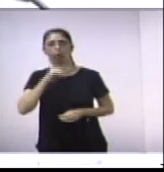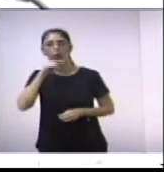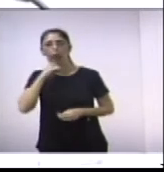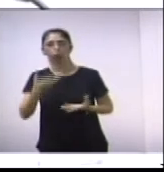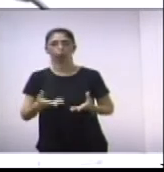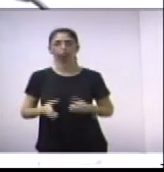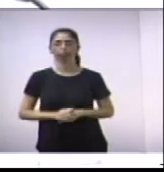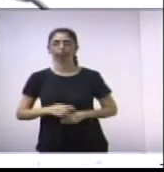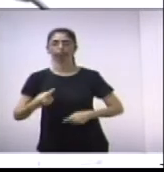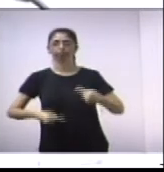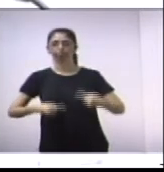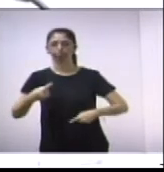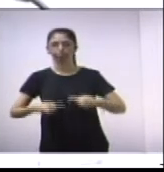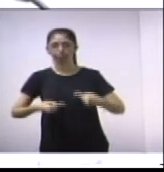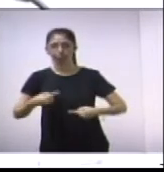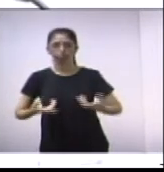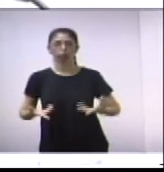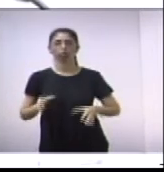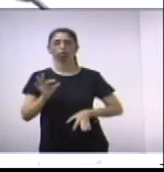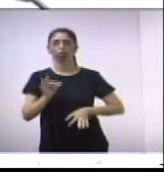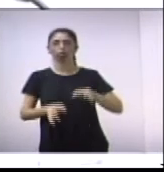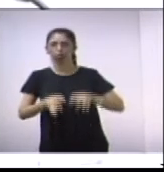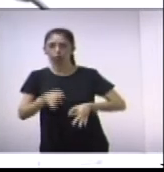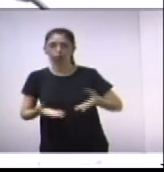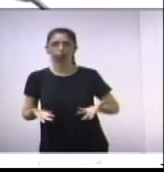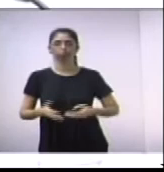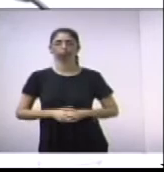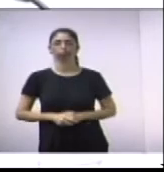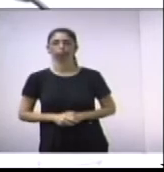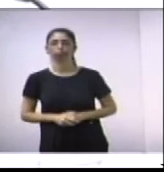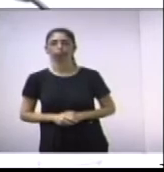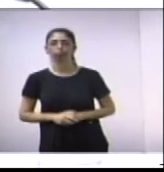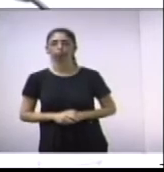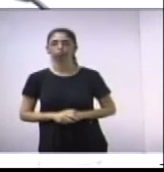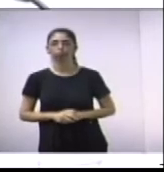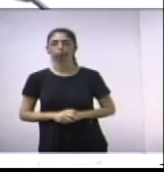atos dele decorrentes, junto aos documentos folhas